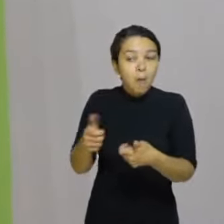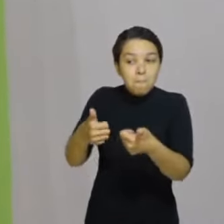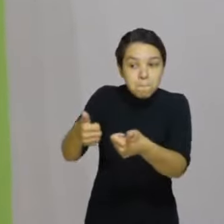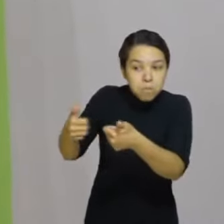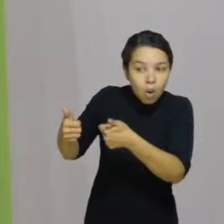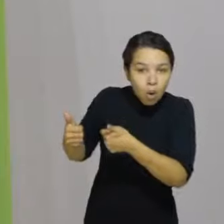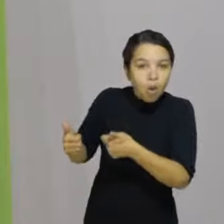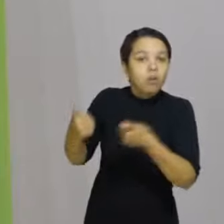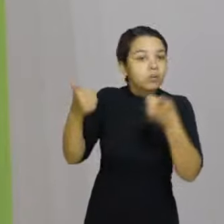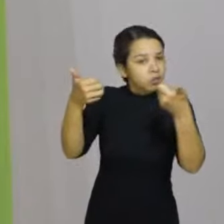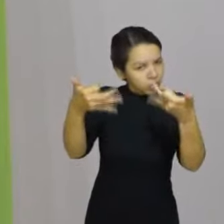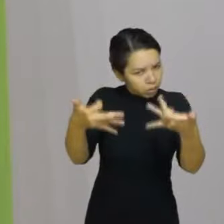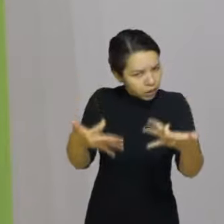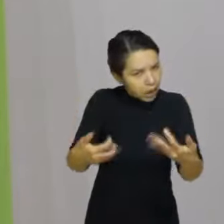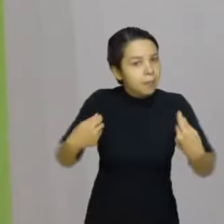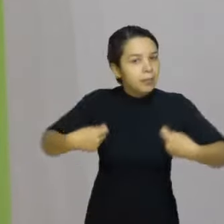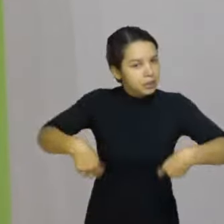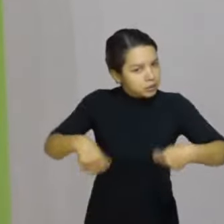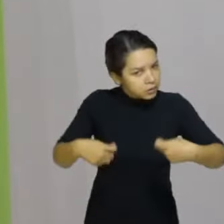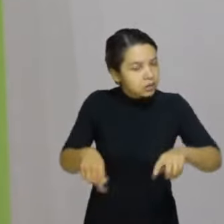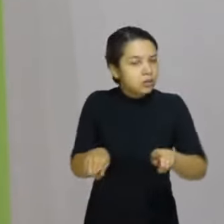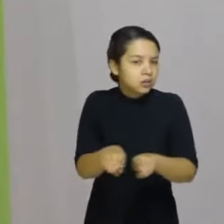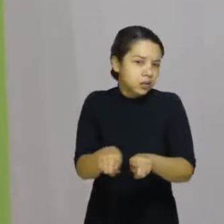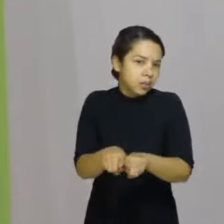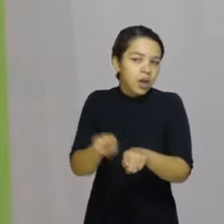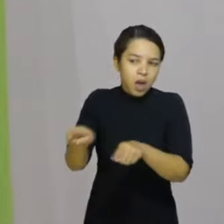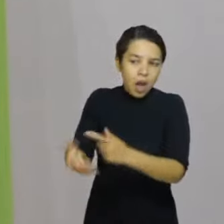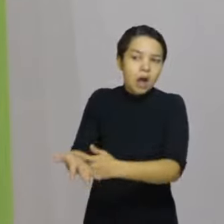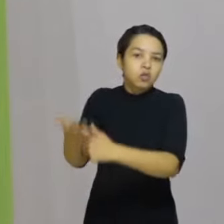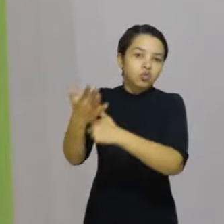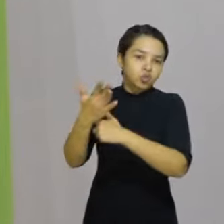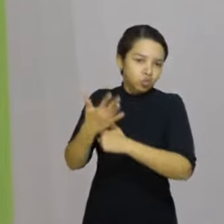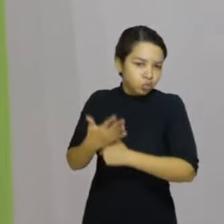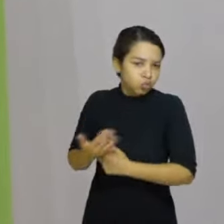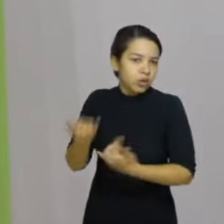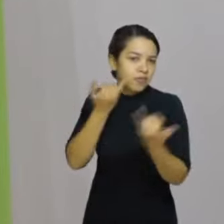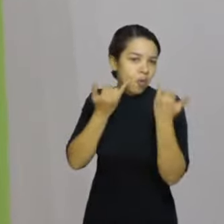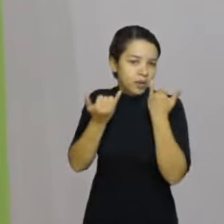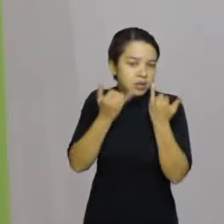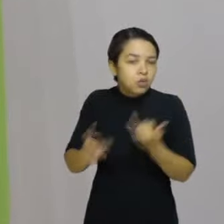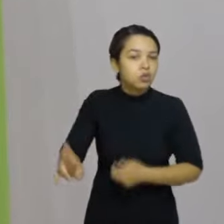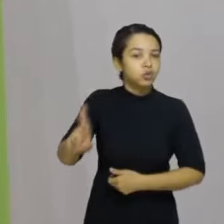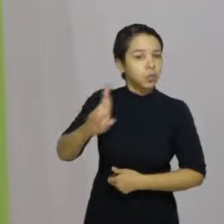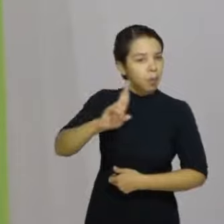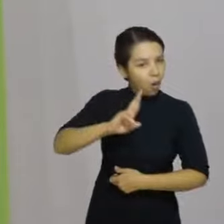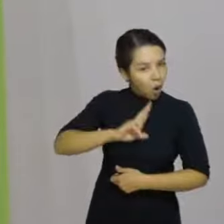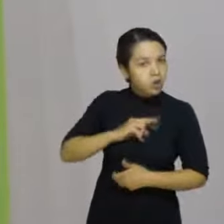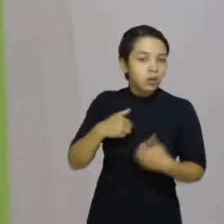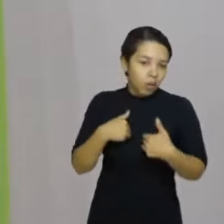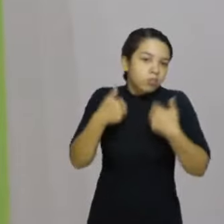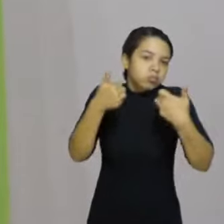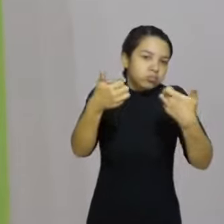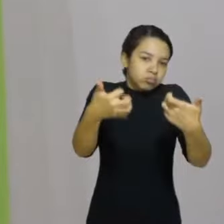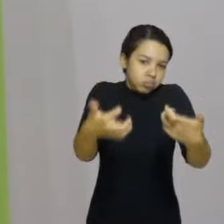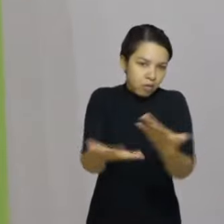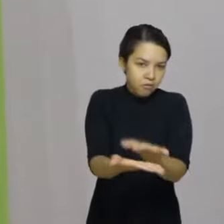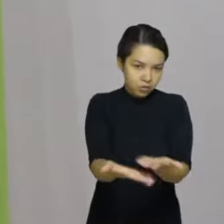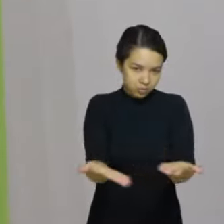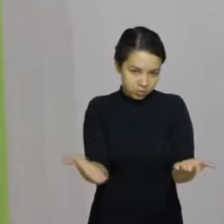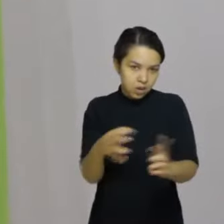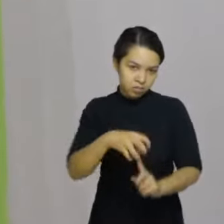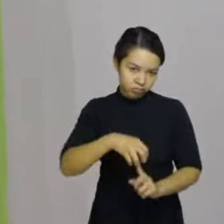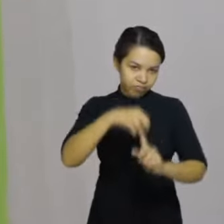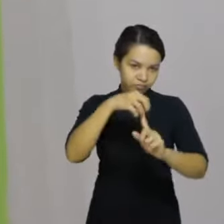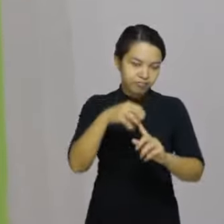sendo feito e daquilo que vem sendo nos trazido de informação. Então, eu faço questão aqui de destacar isso. É isso,